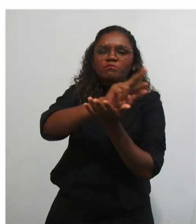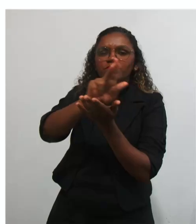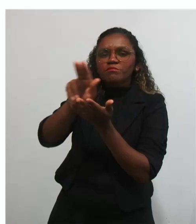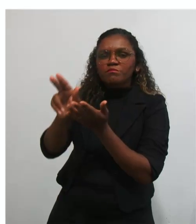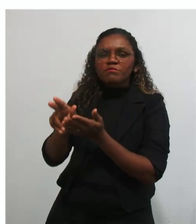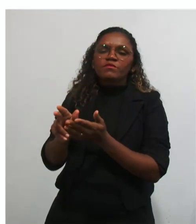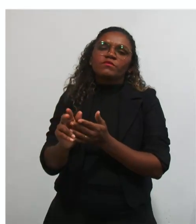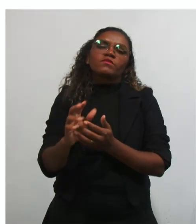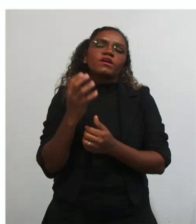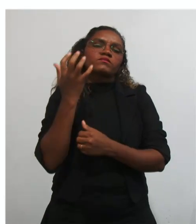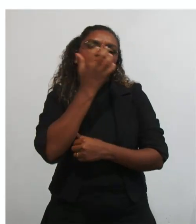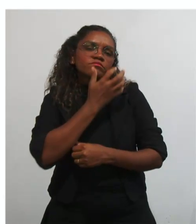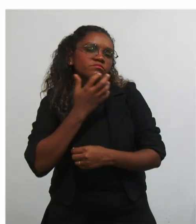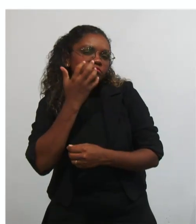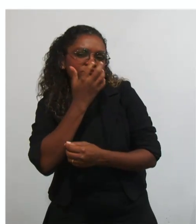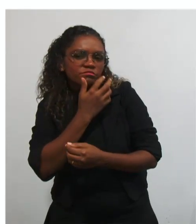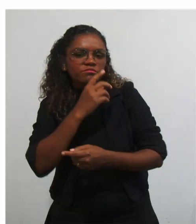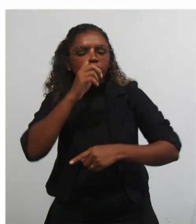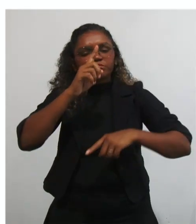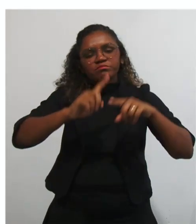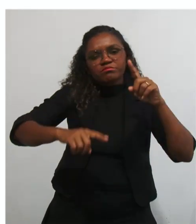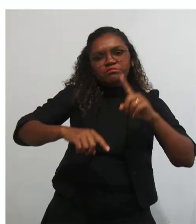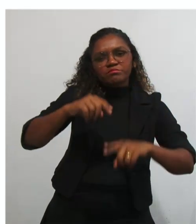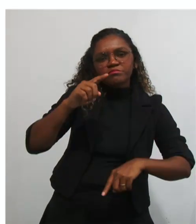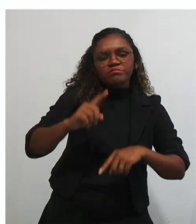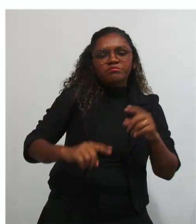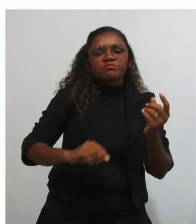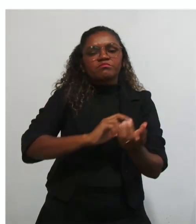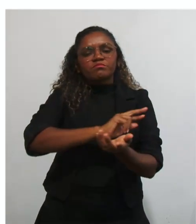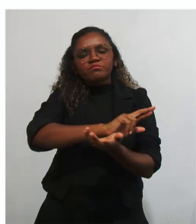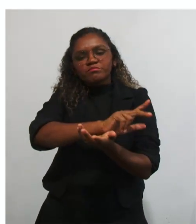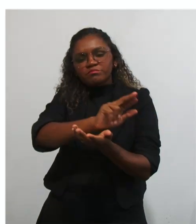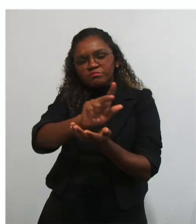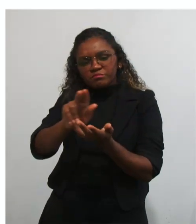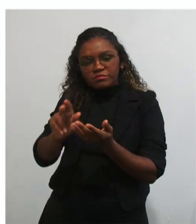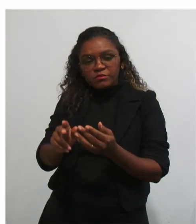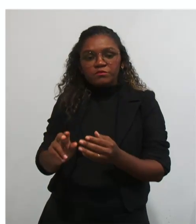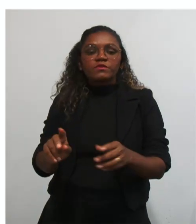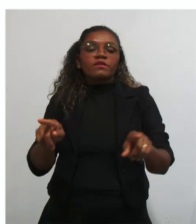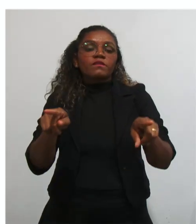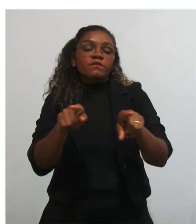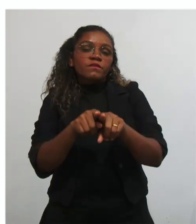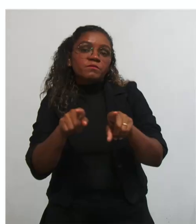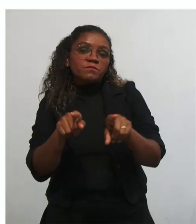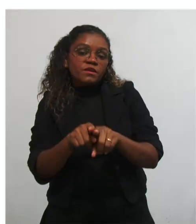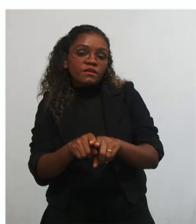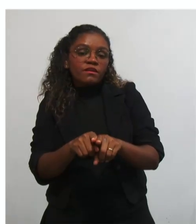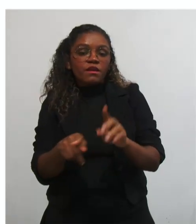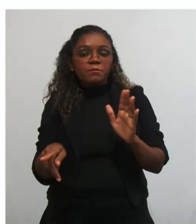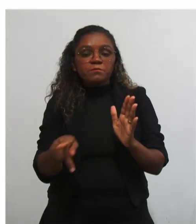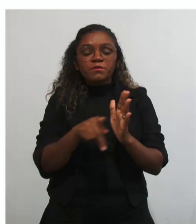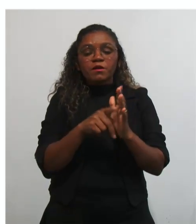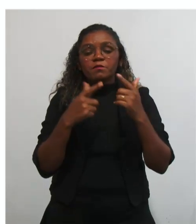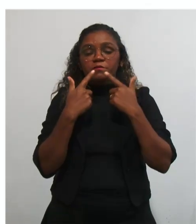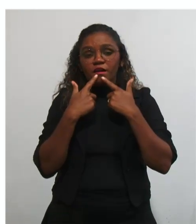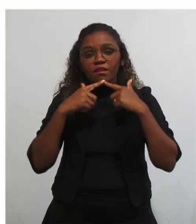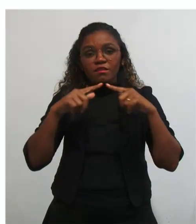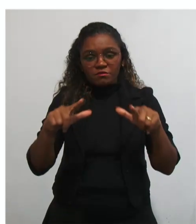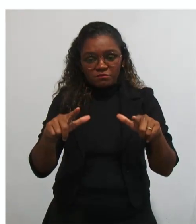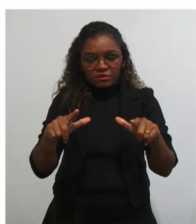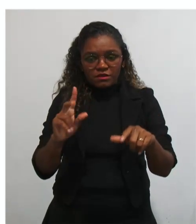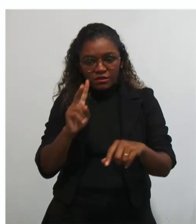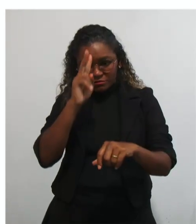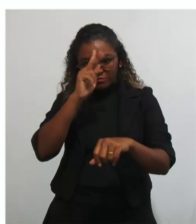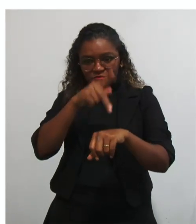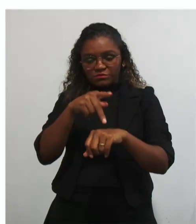significado, comunicam, né, têm um sentido. Portanto, a própria língua. Isso nas palavras de Orlandi.